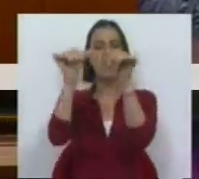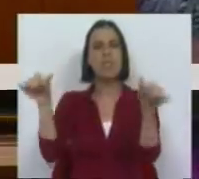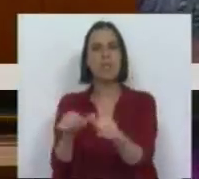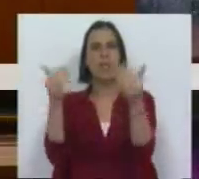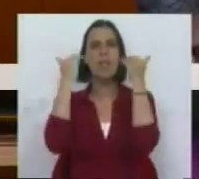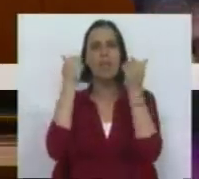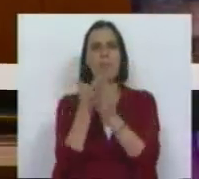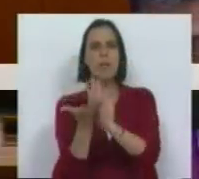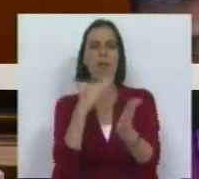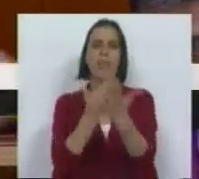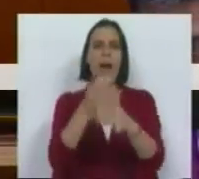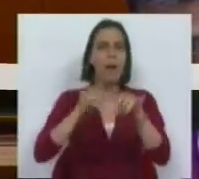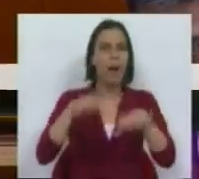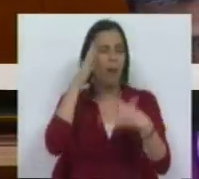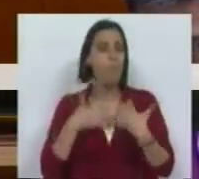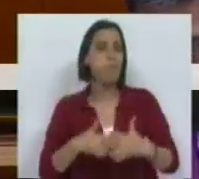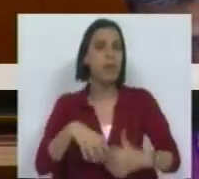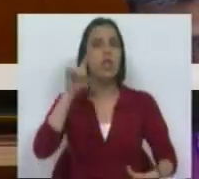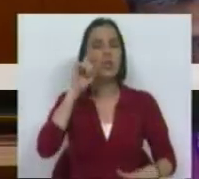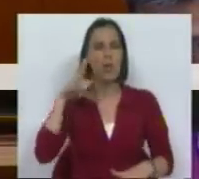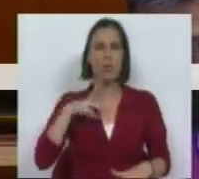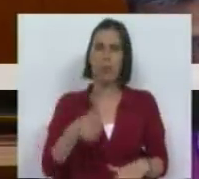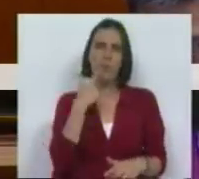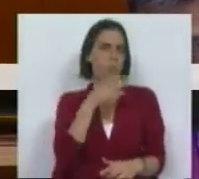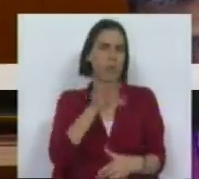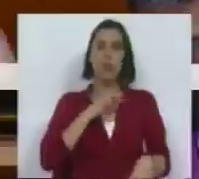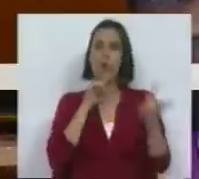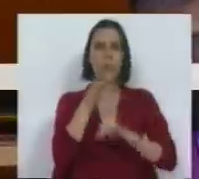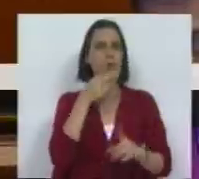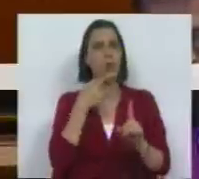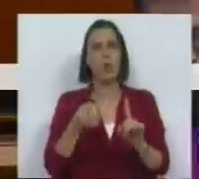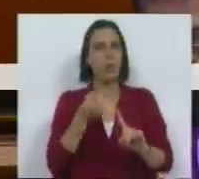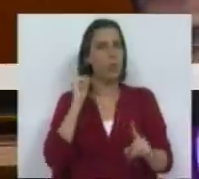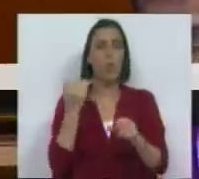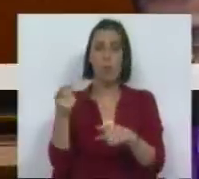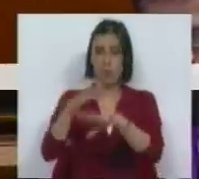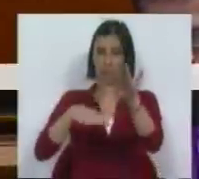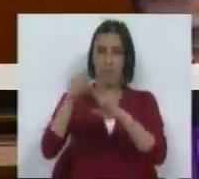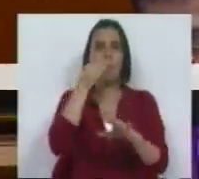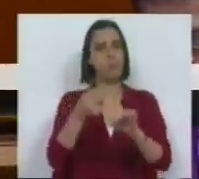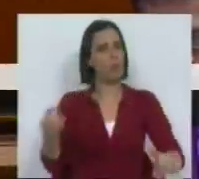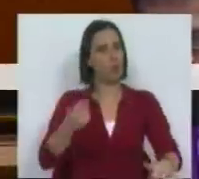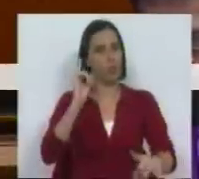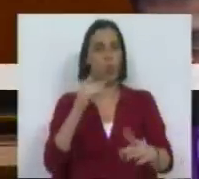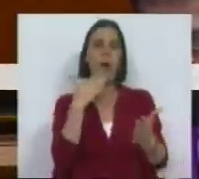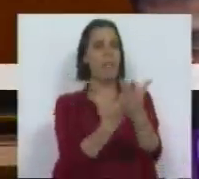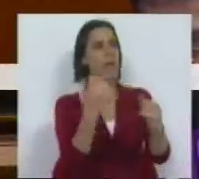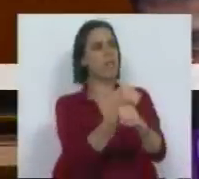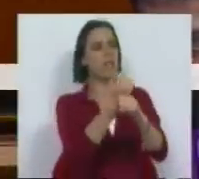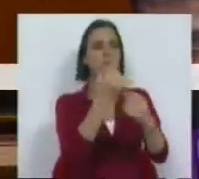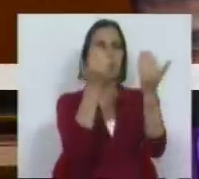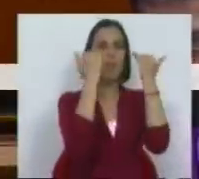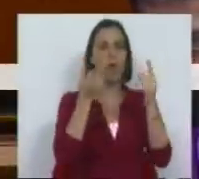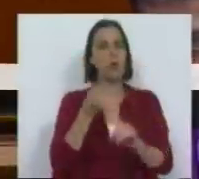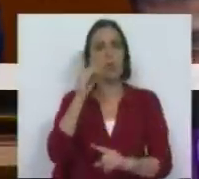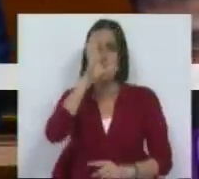de informações que põem em causa a segurança dos portugueses. Senhor Deputado, não é um bom serviço aquele que está a prestar aos serviços de informação, nem ao